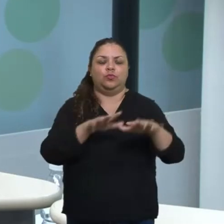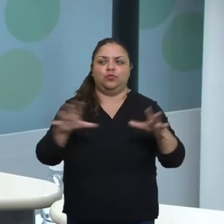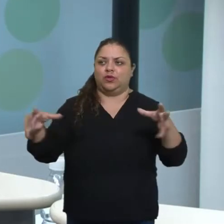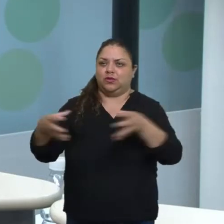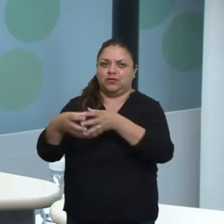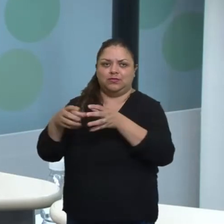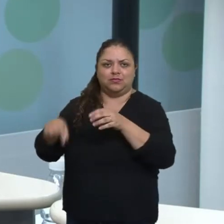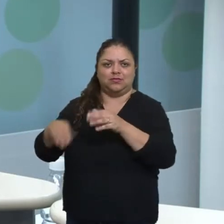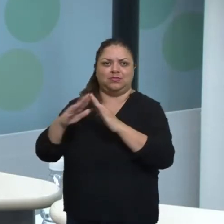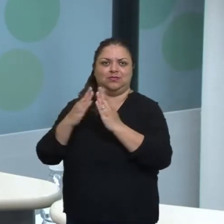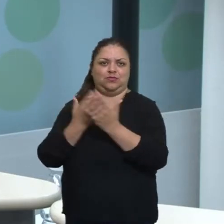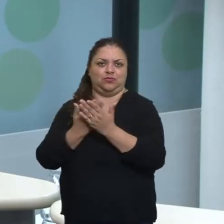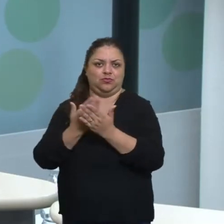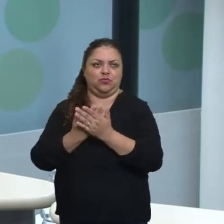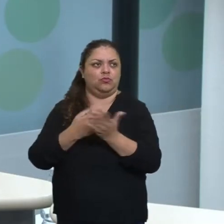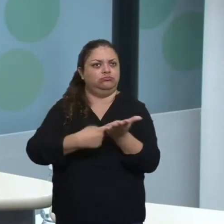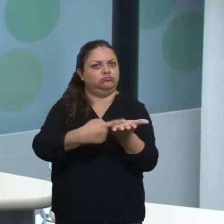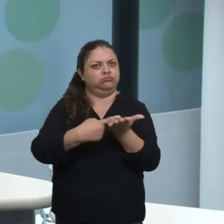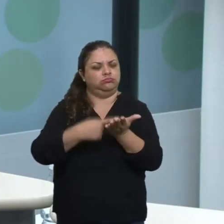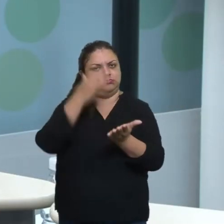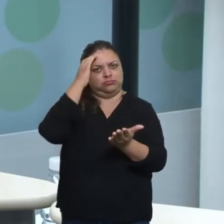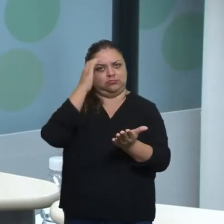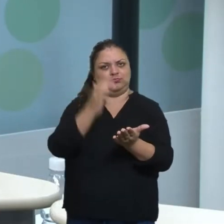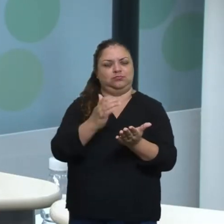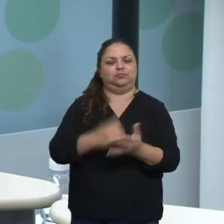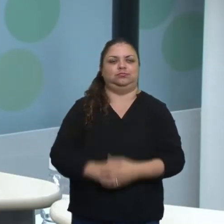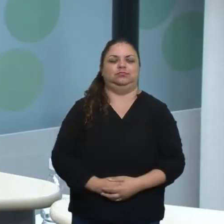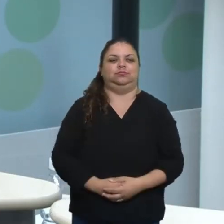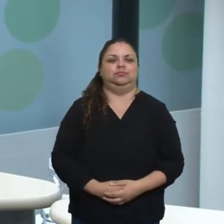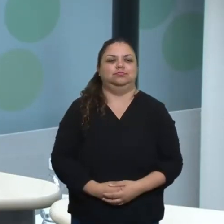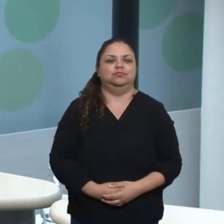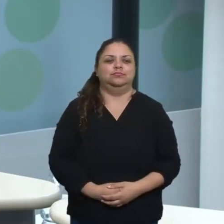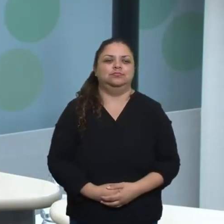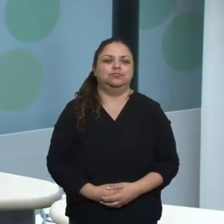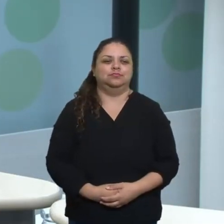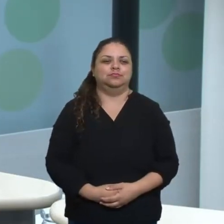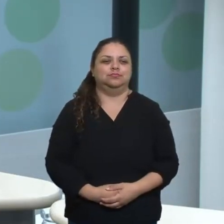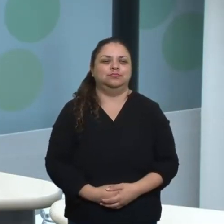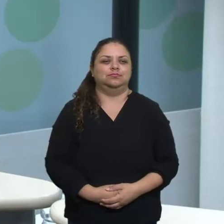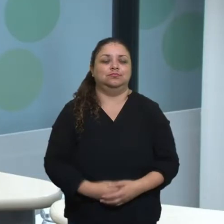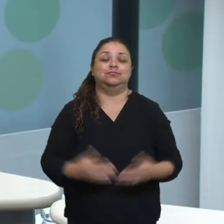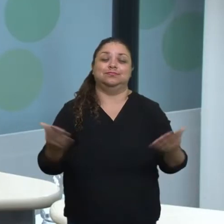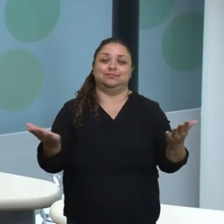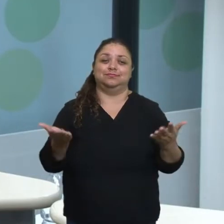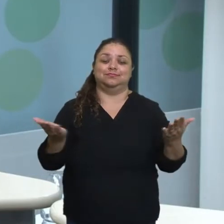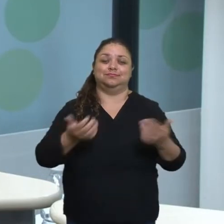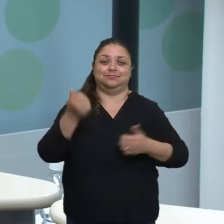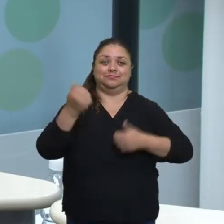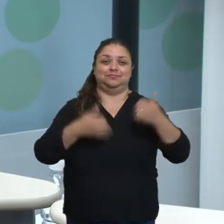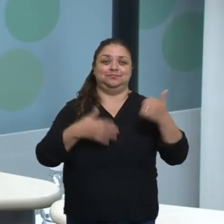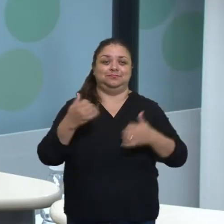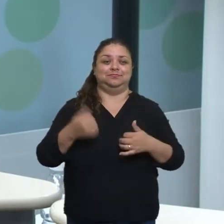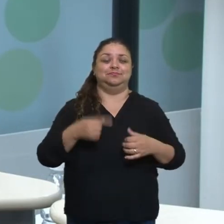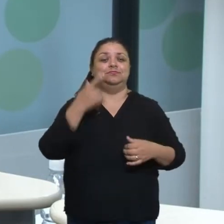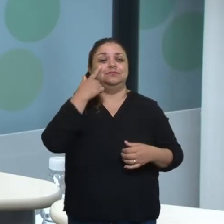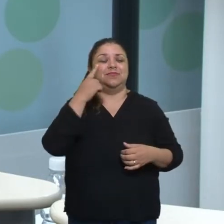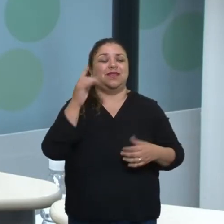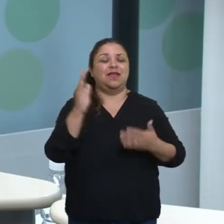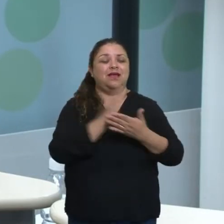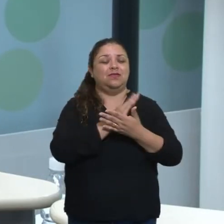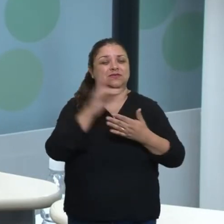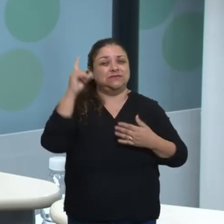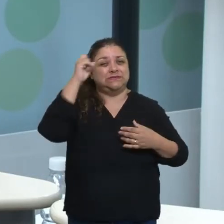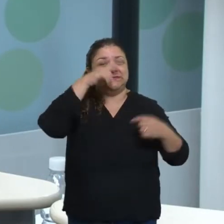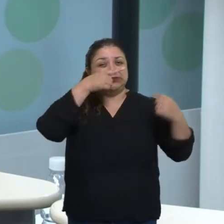então é bem importante mencionar isso bem e agora nós vamos falar então um pouquinho aí de alguns desafios